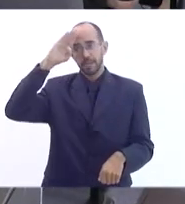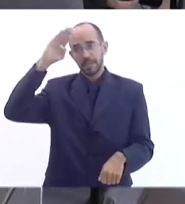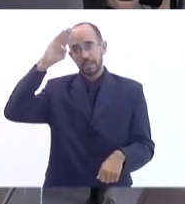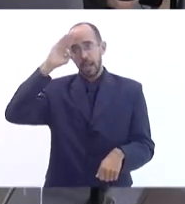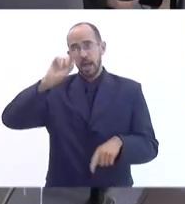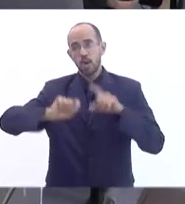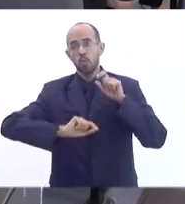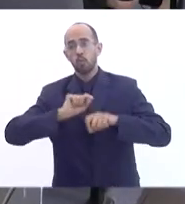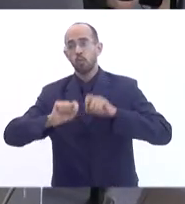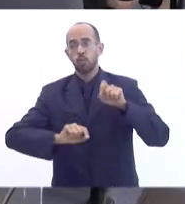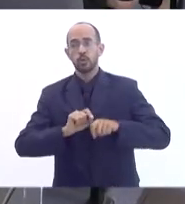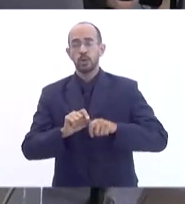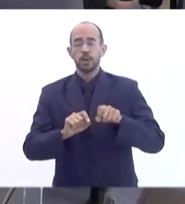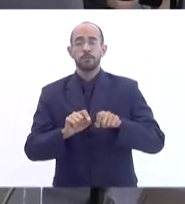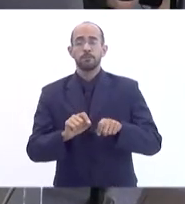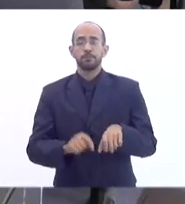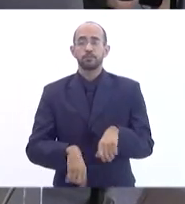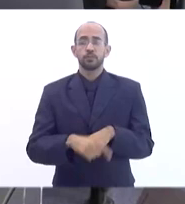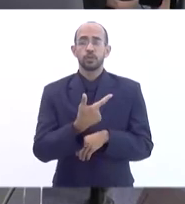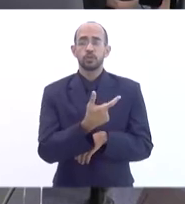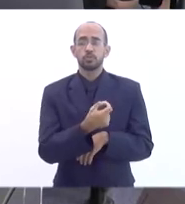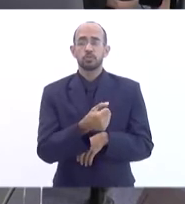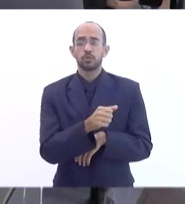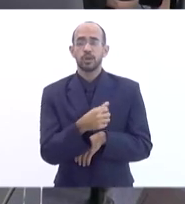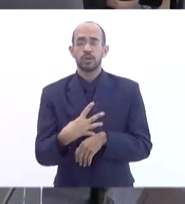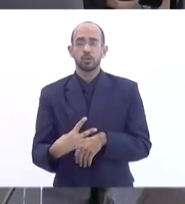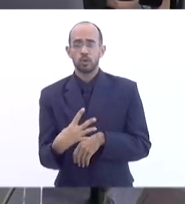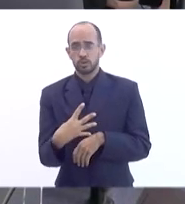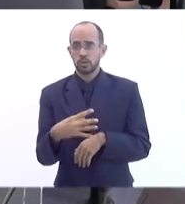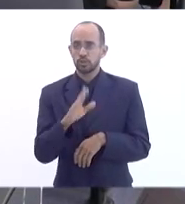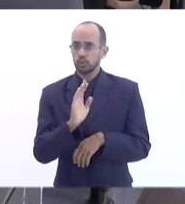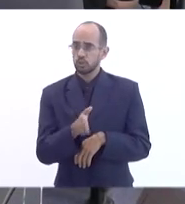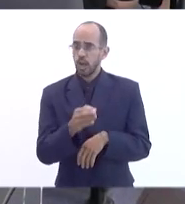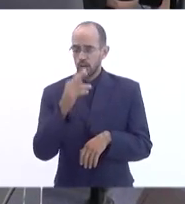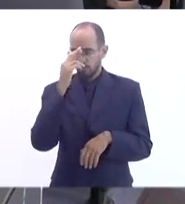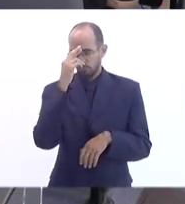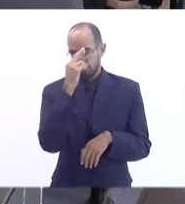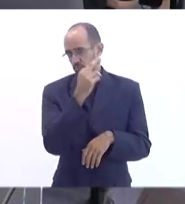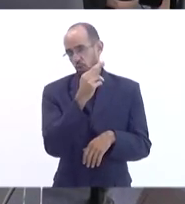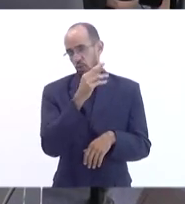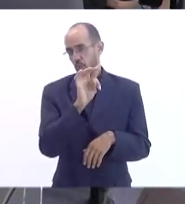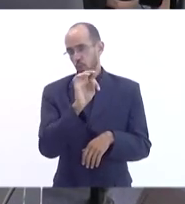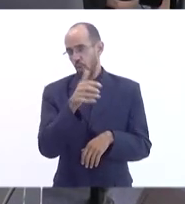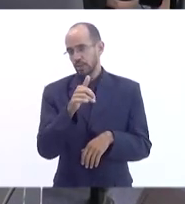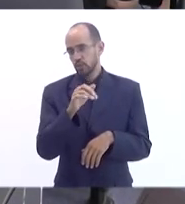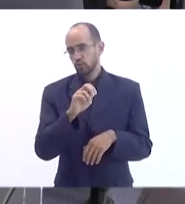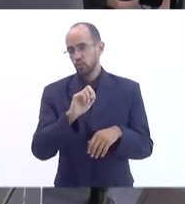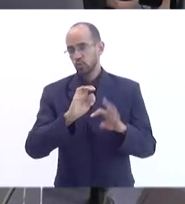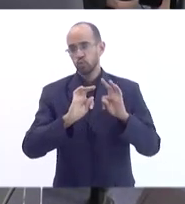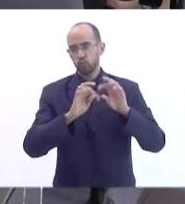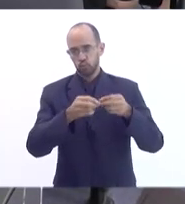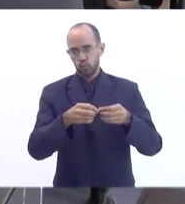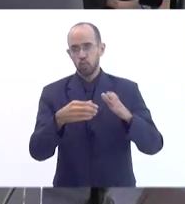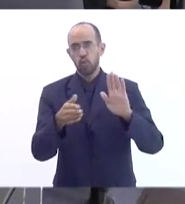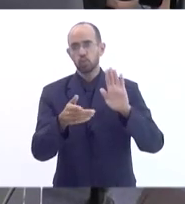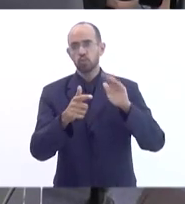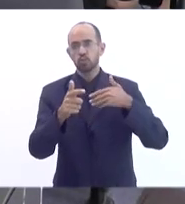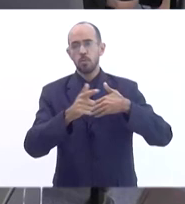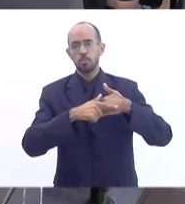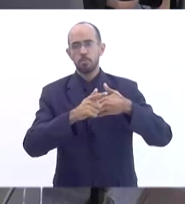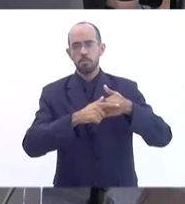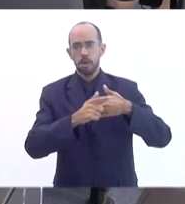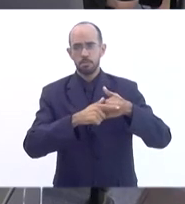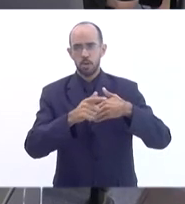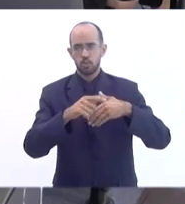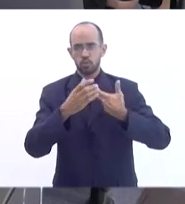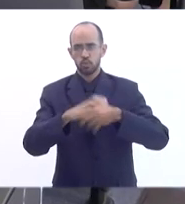o cfsd 2014 ele já cumpriu quase que a plenitude do seu papel aquele concurso